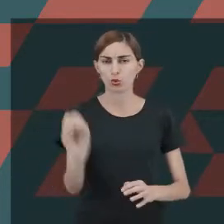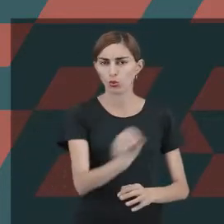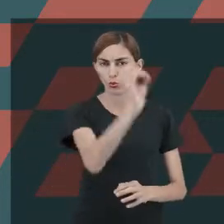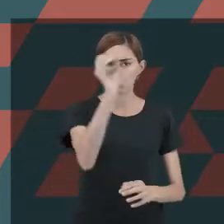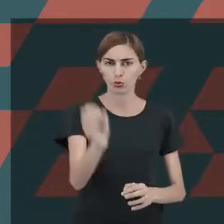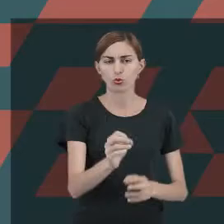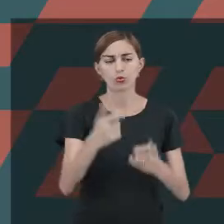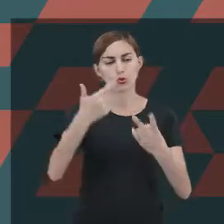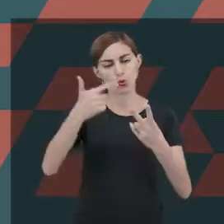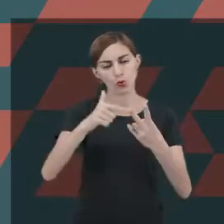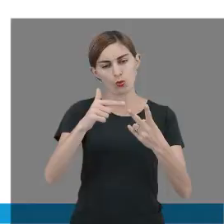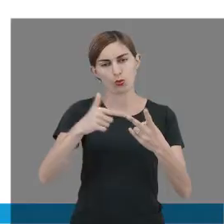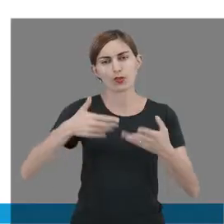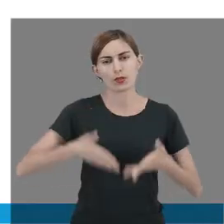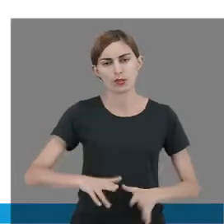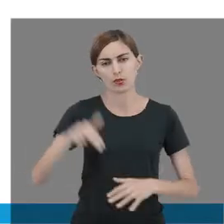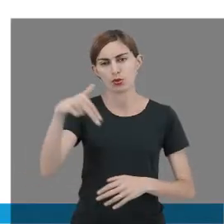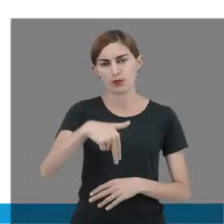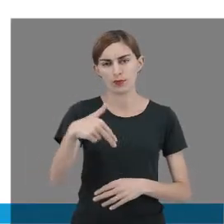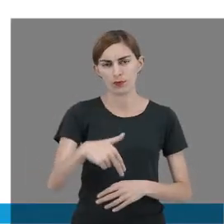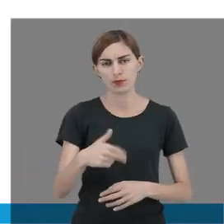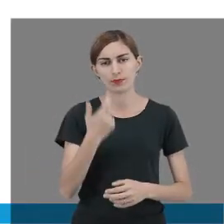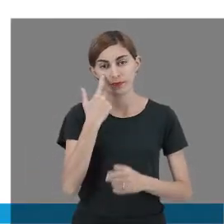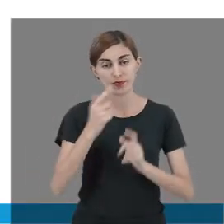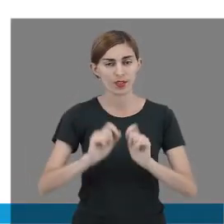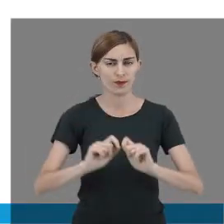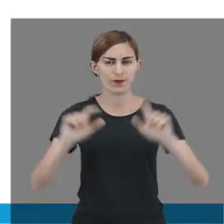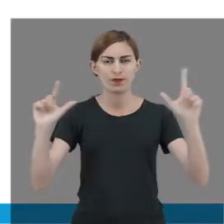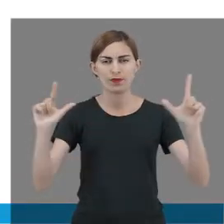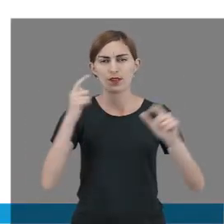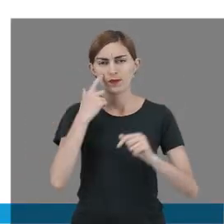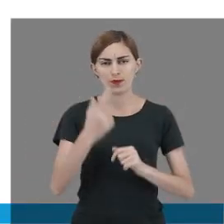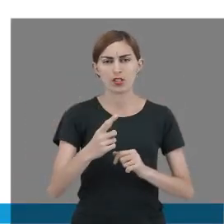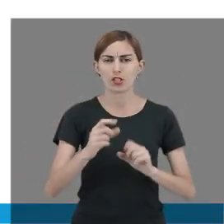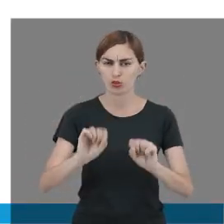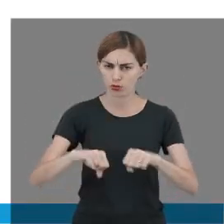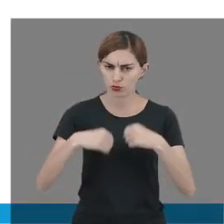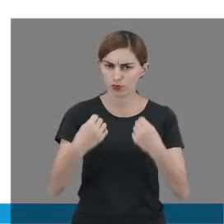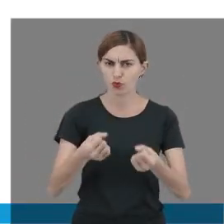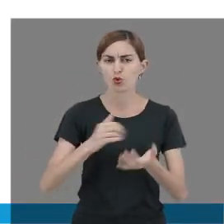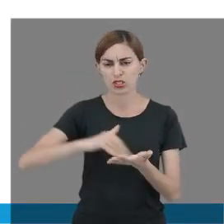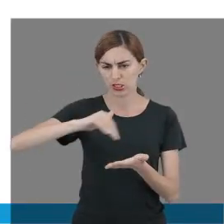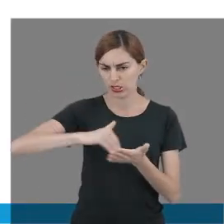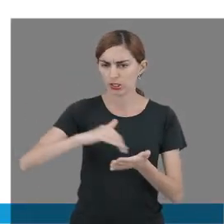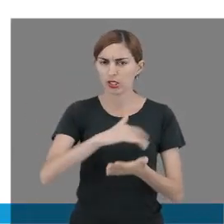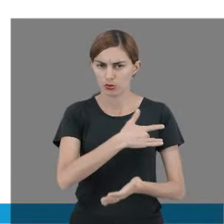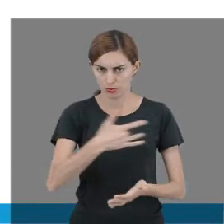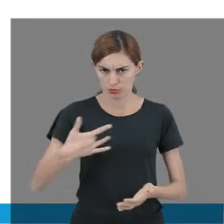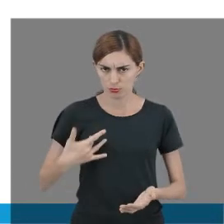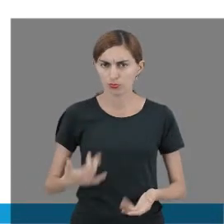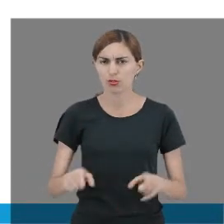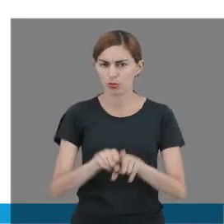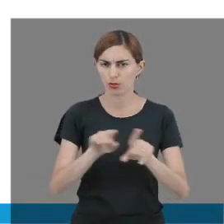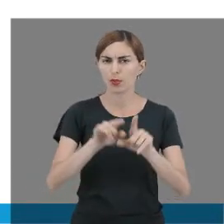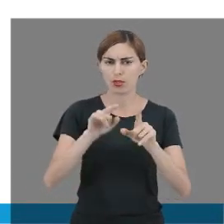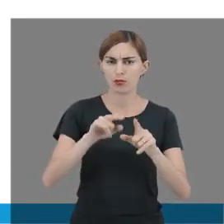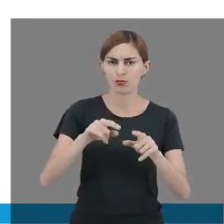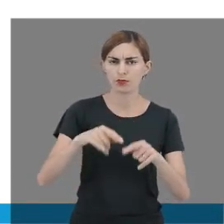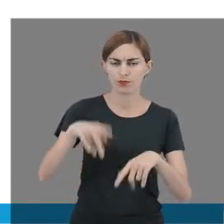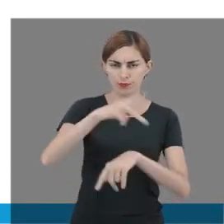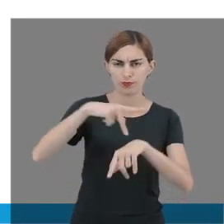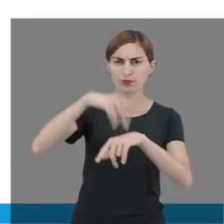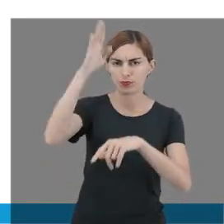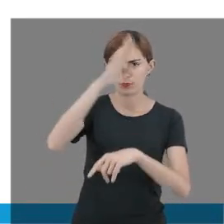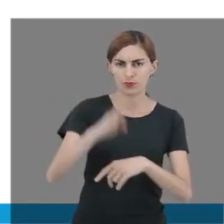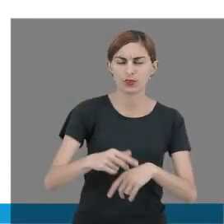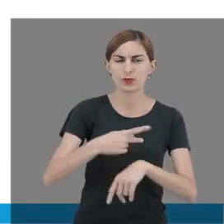nascido em novembro. Aqui a gente pode ver os esforços da Secretaria de Saúde, também a nível nacional, para se